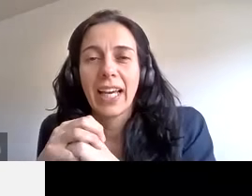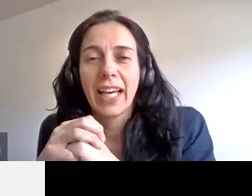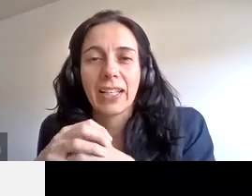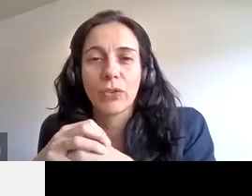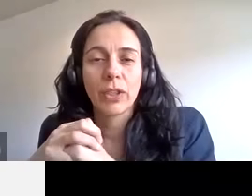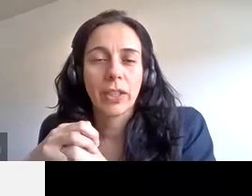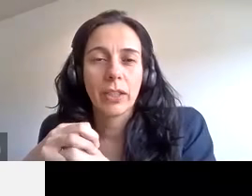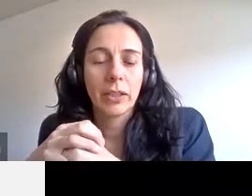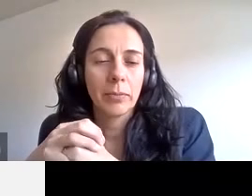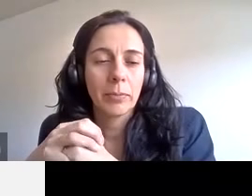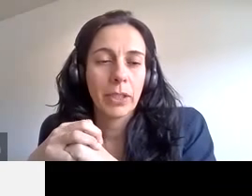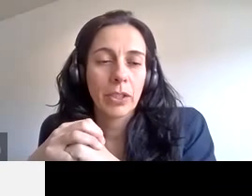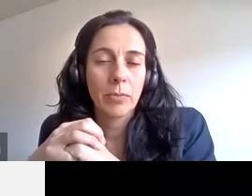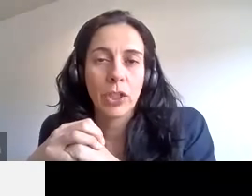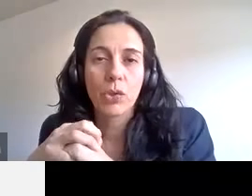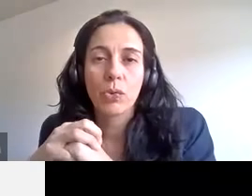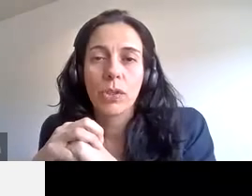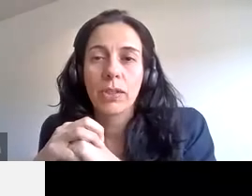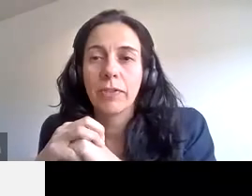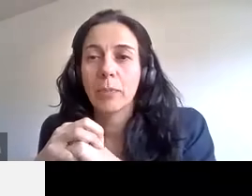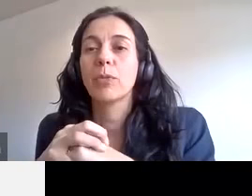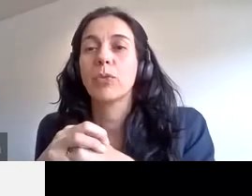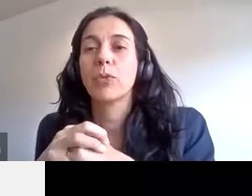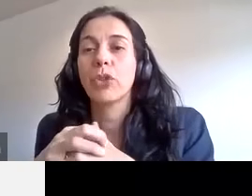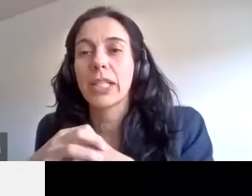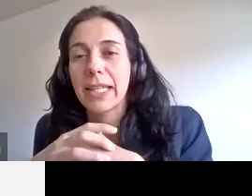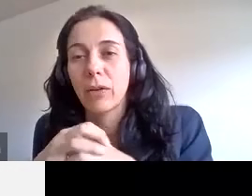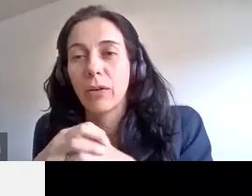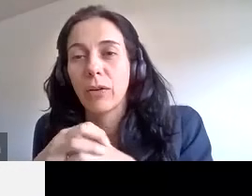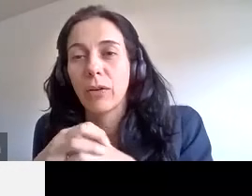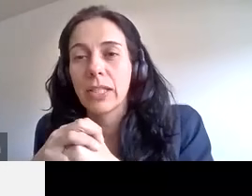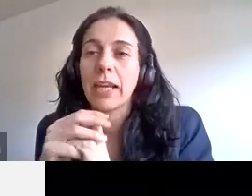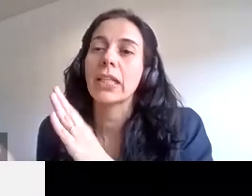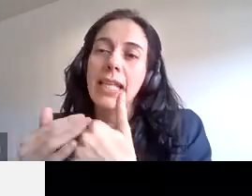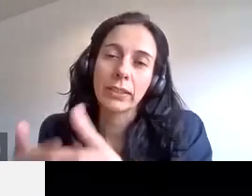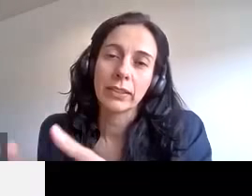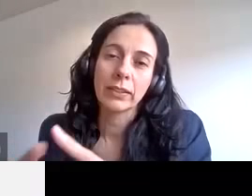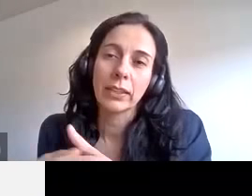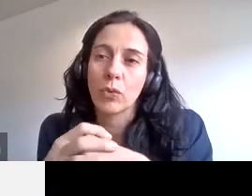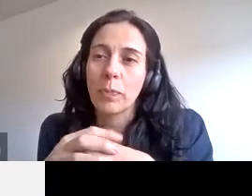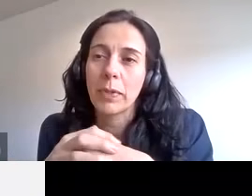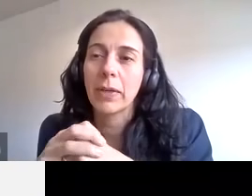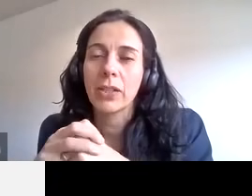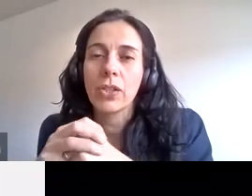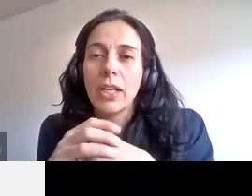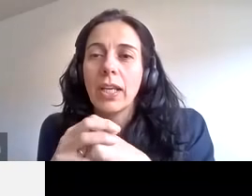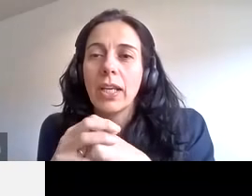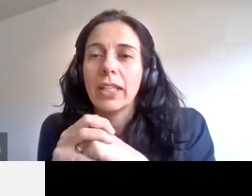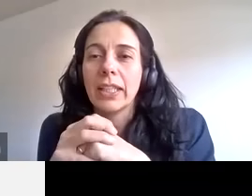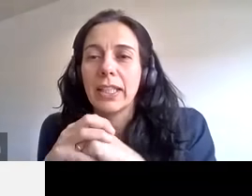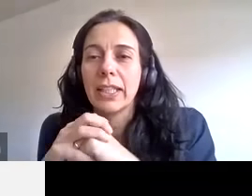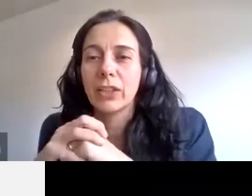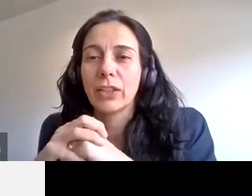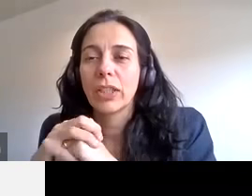final à doutora Maria de Jesus, que fará depois a moderação, ou seja, fará depois a ligação entre os